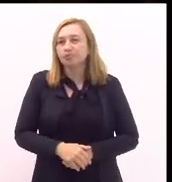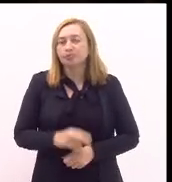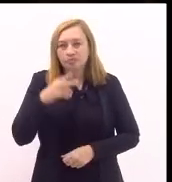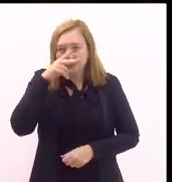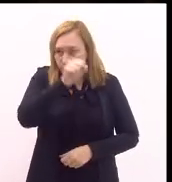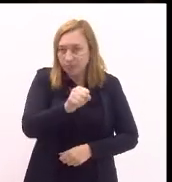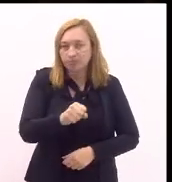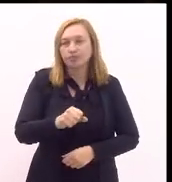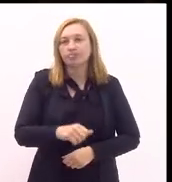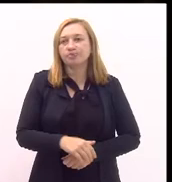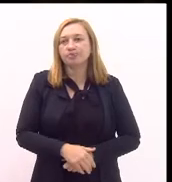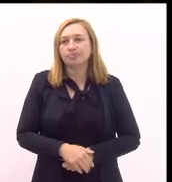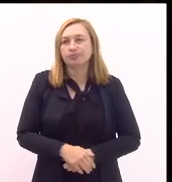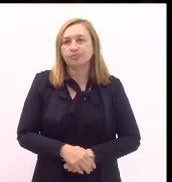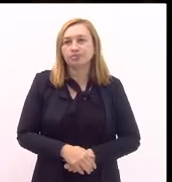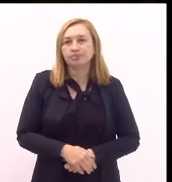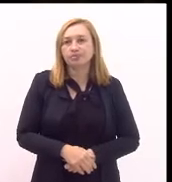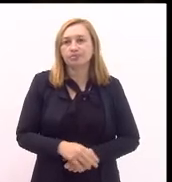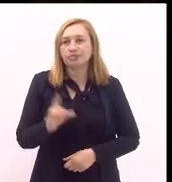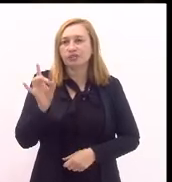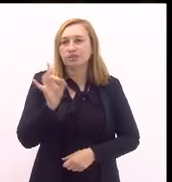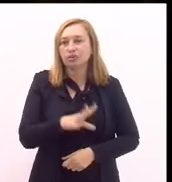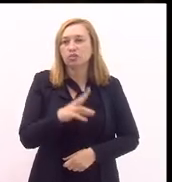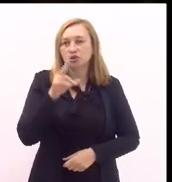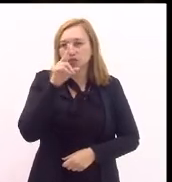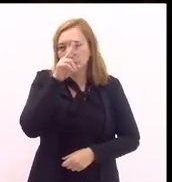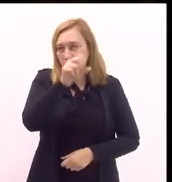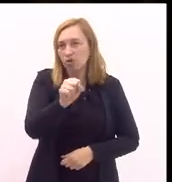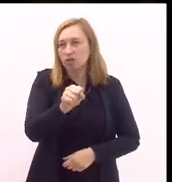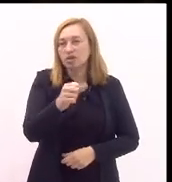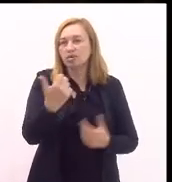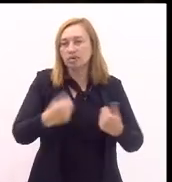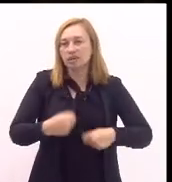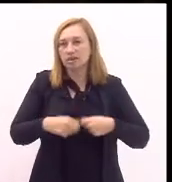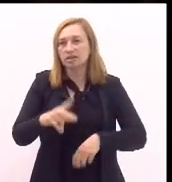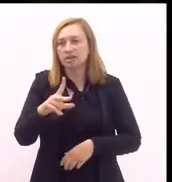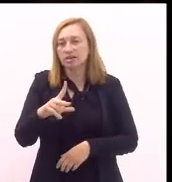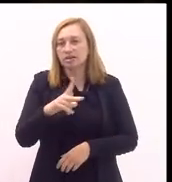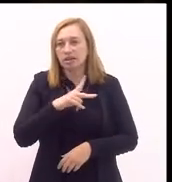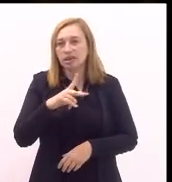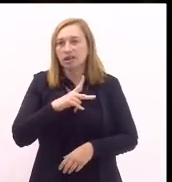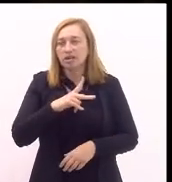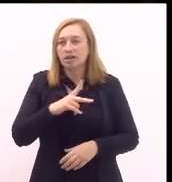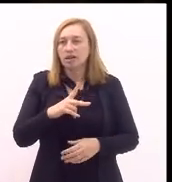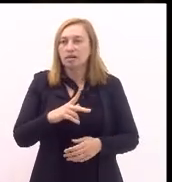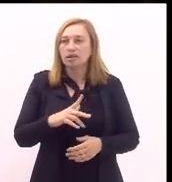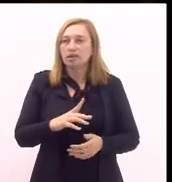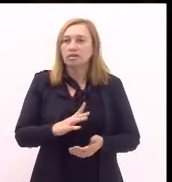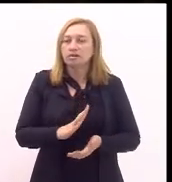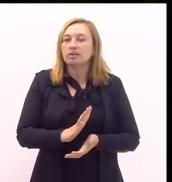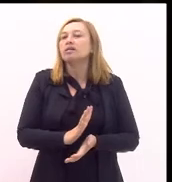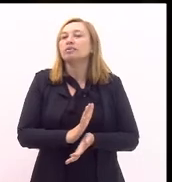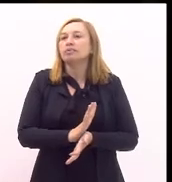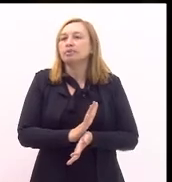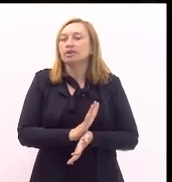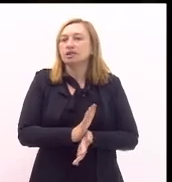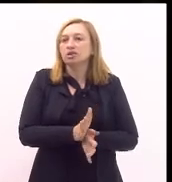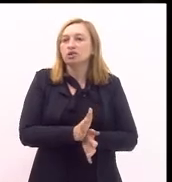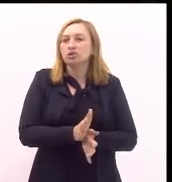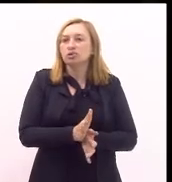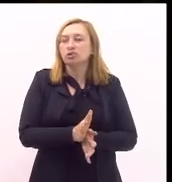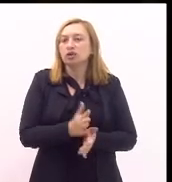força é a última força que a gente precisa ter para derrotar o bolsonarista